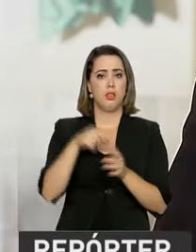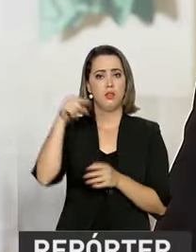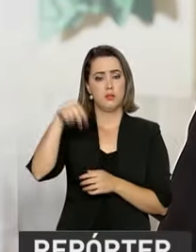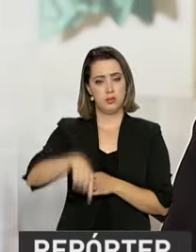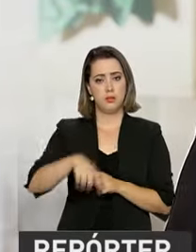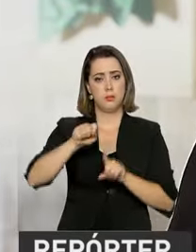mês